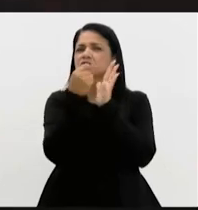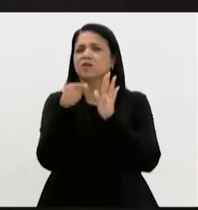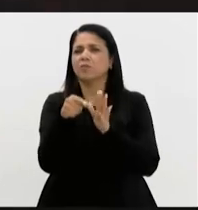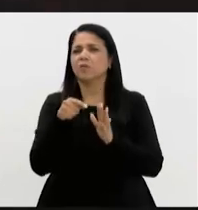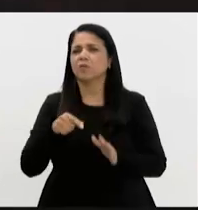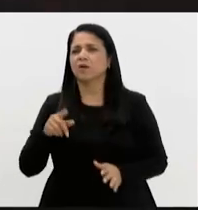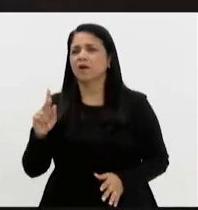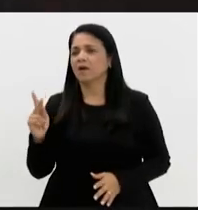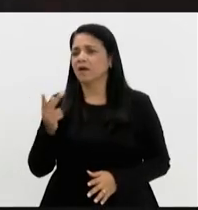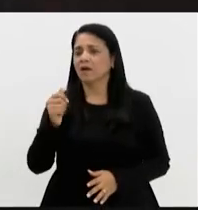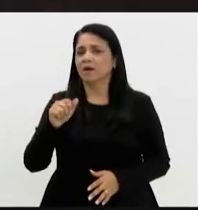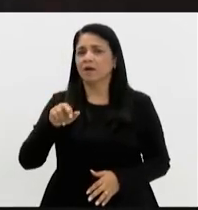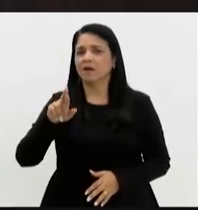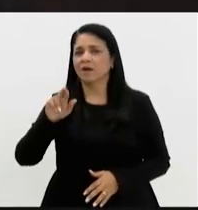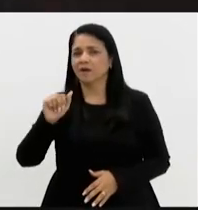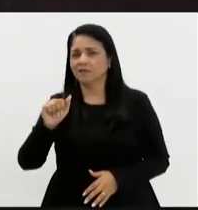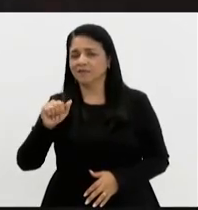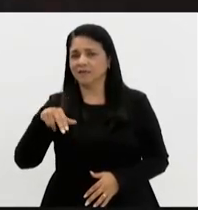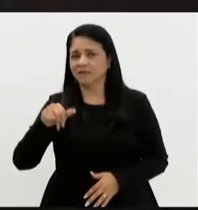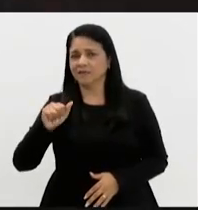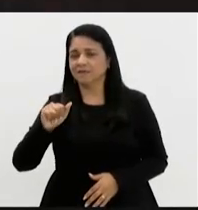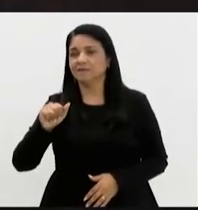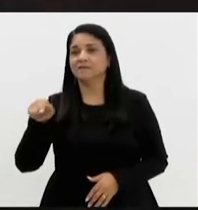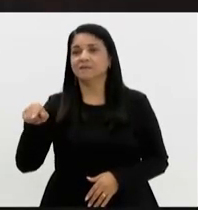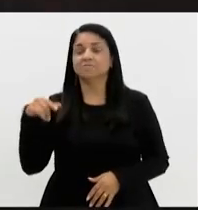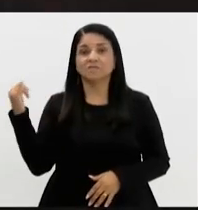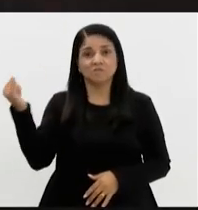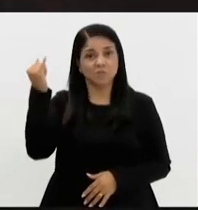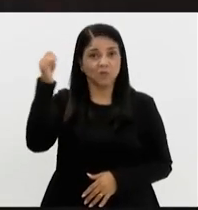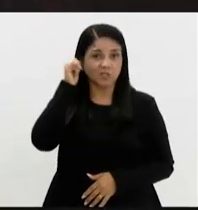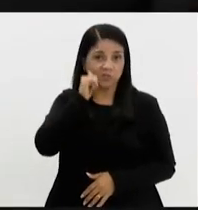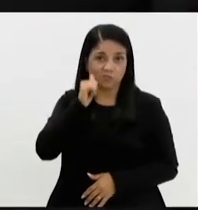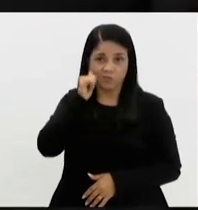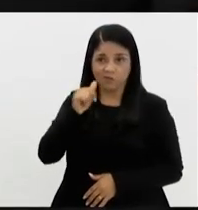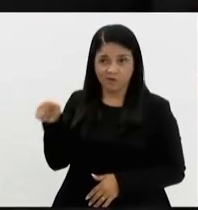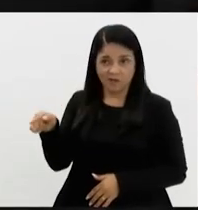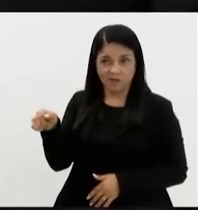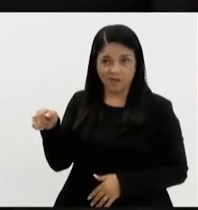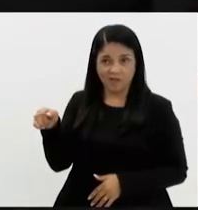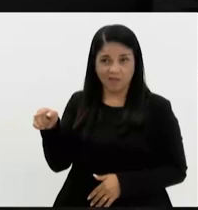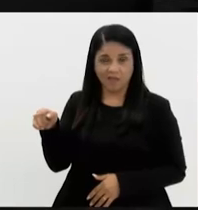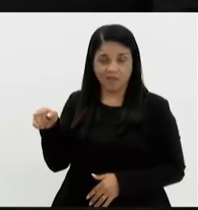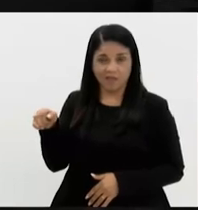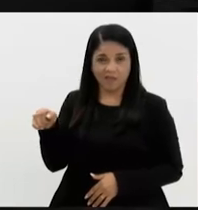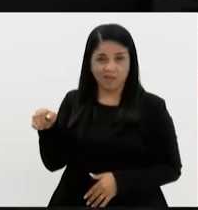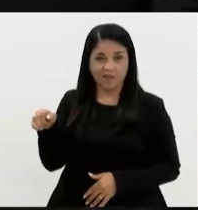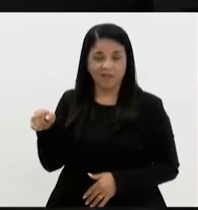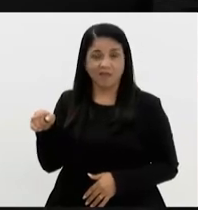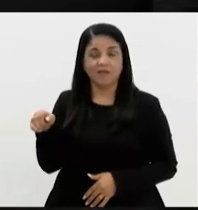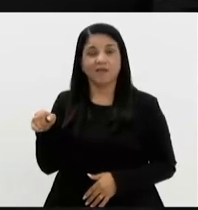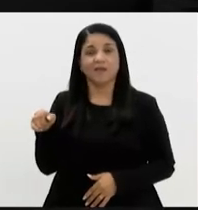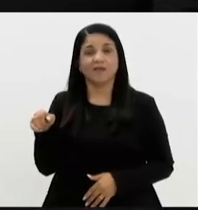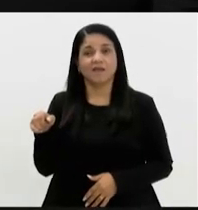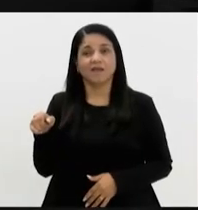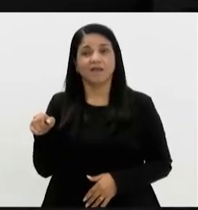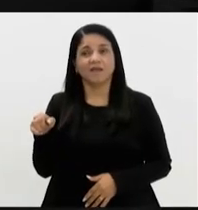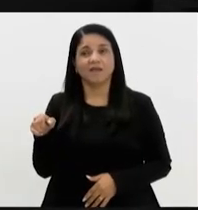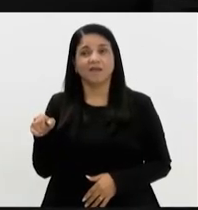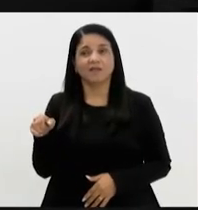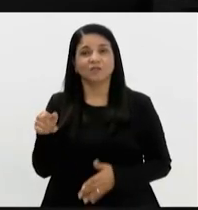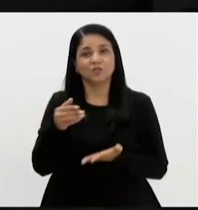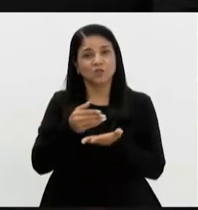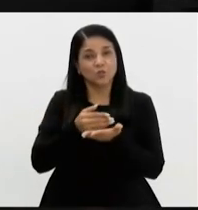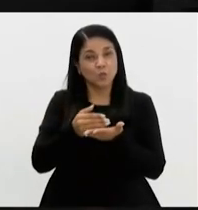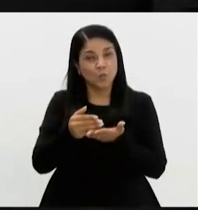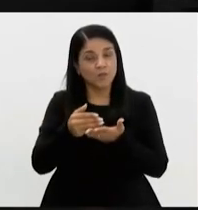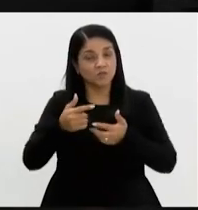arent né Muito bem e olha a importância da desinformação como elemento que eclodiu o início de